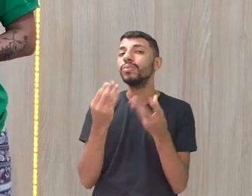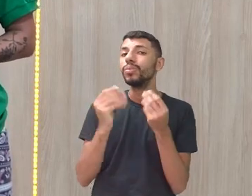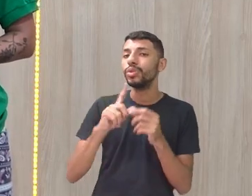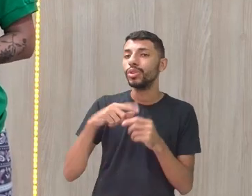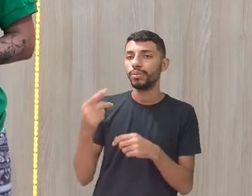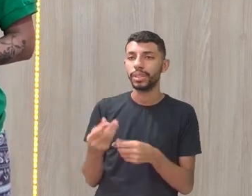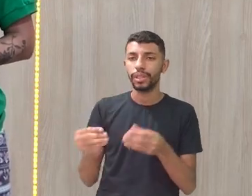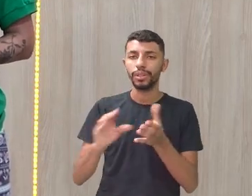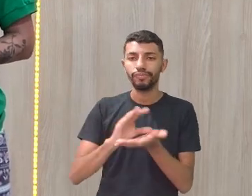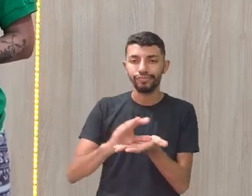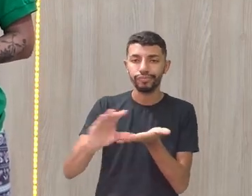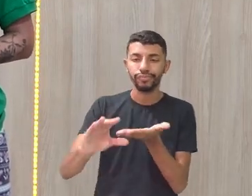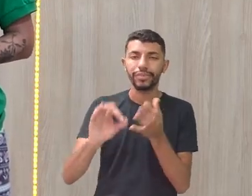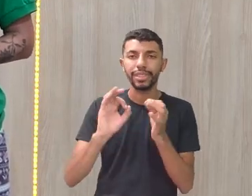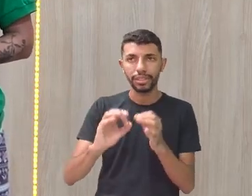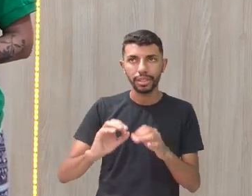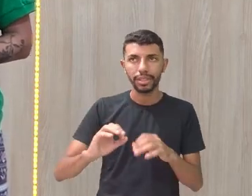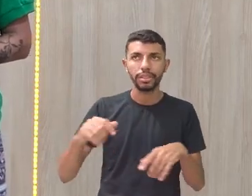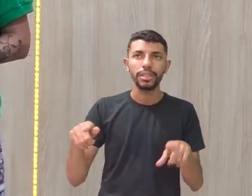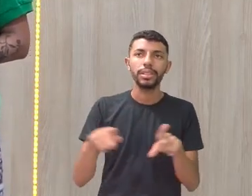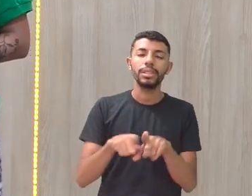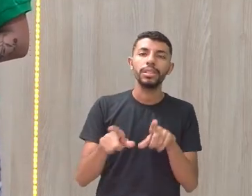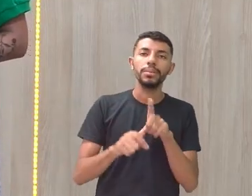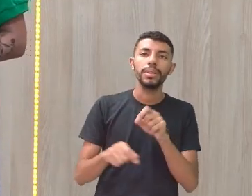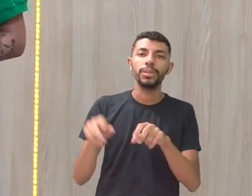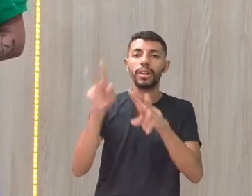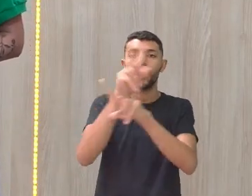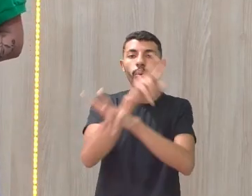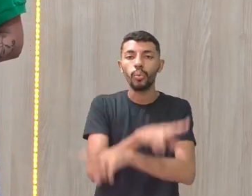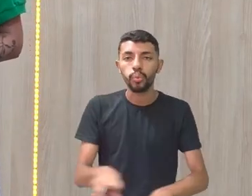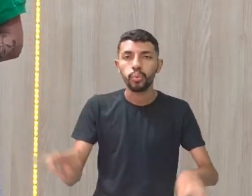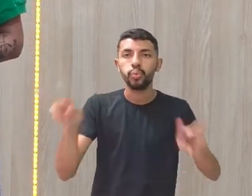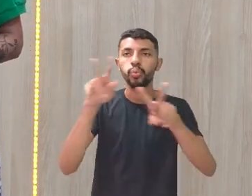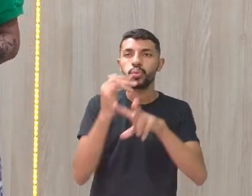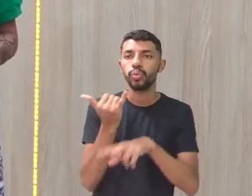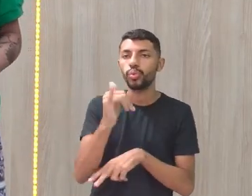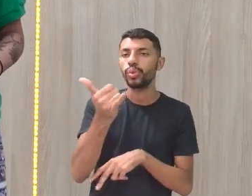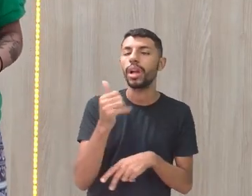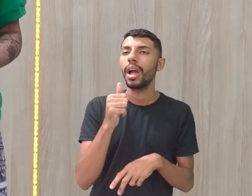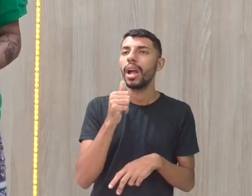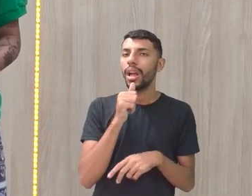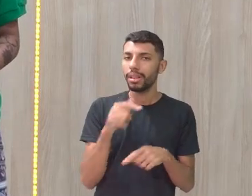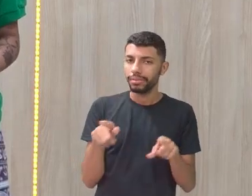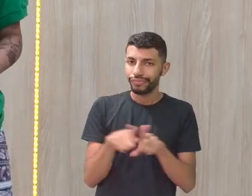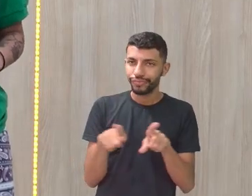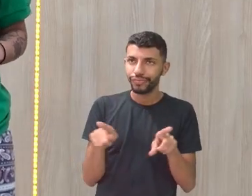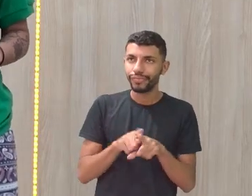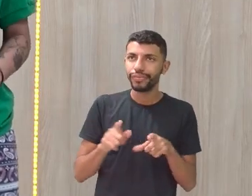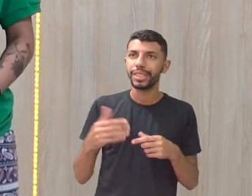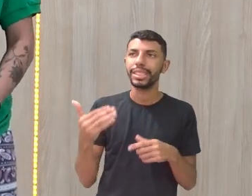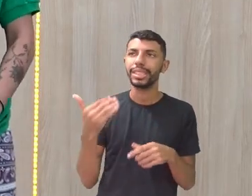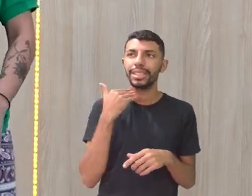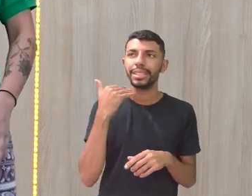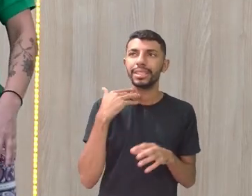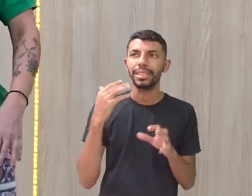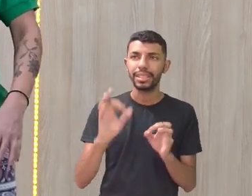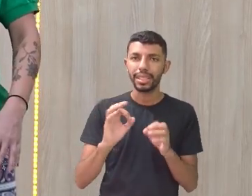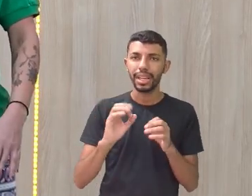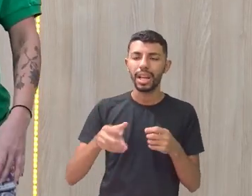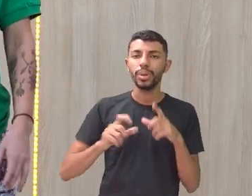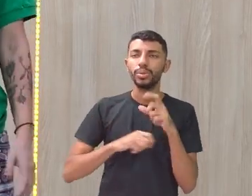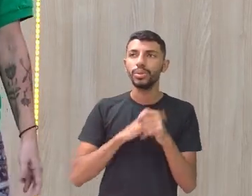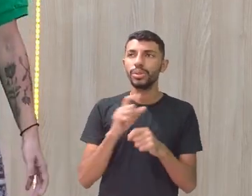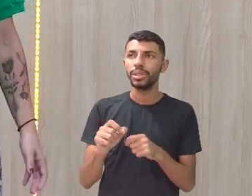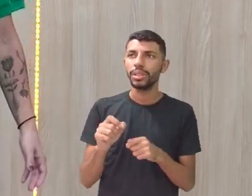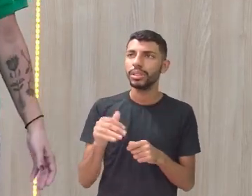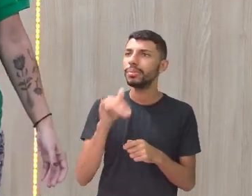em cima disso. Também os parques eólicos, né? Ainda é muito caro, aqueles maquinários lá, né? Não